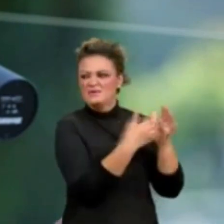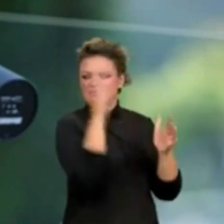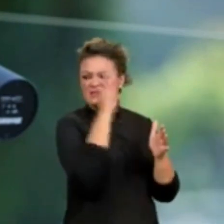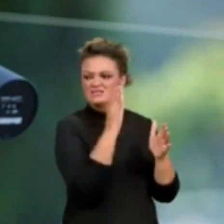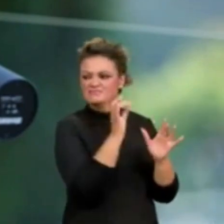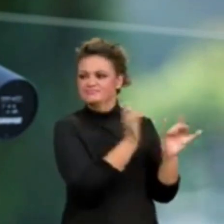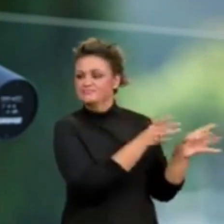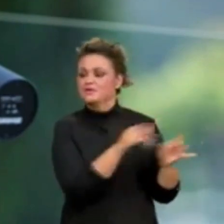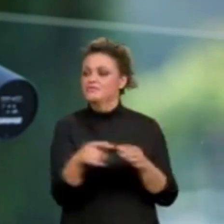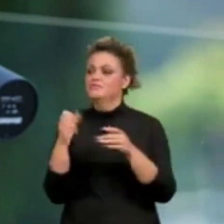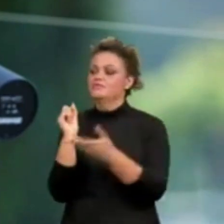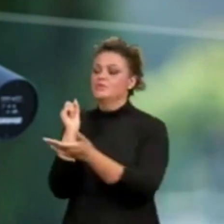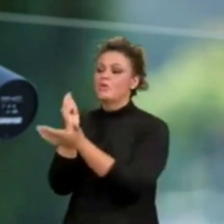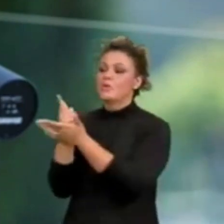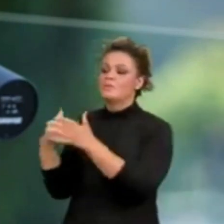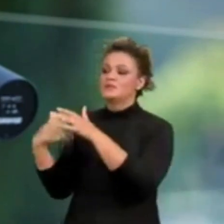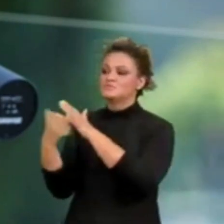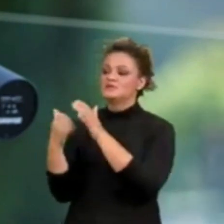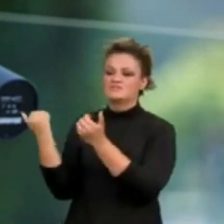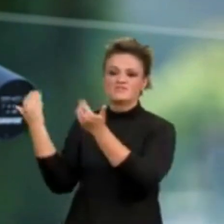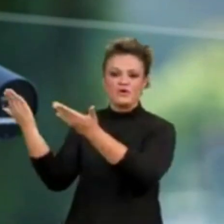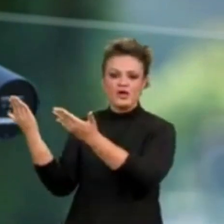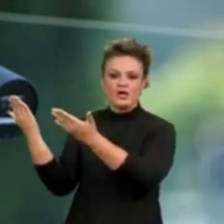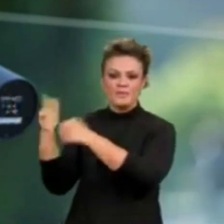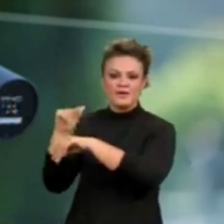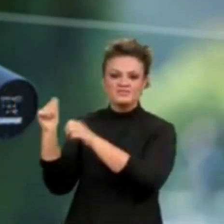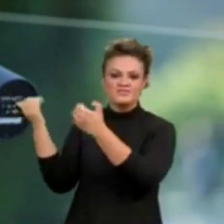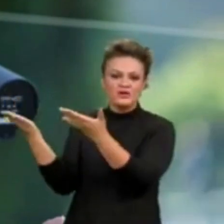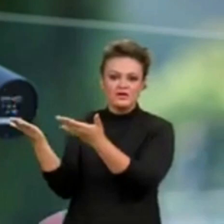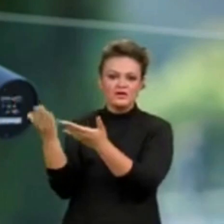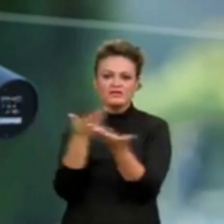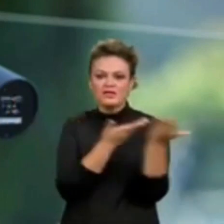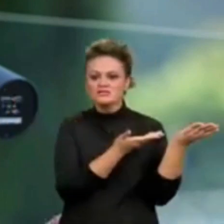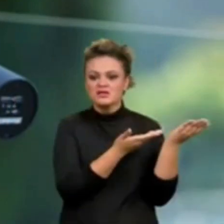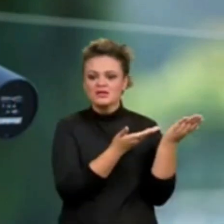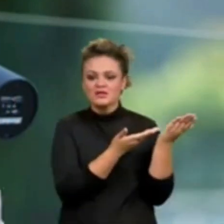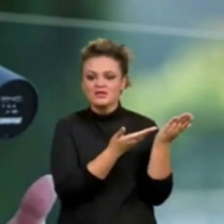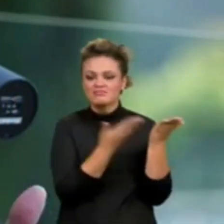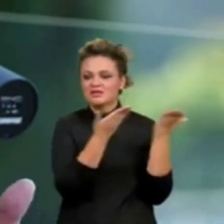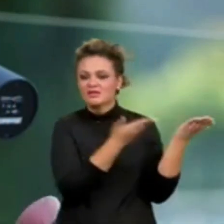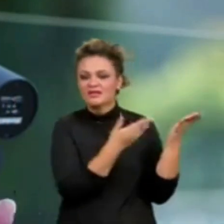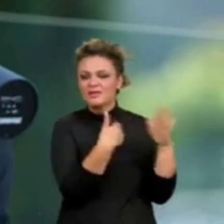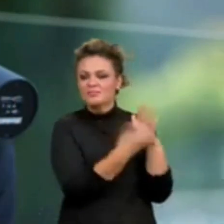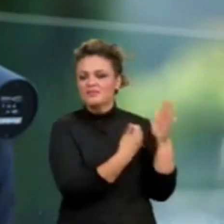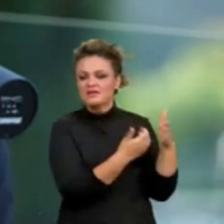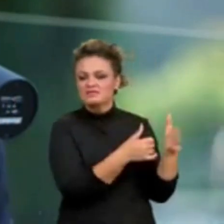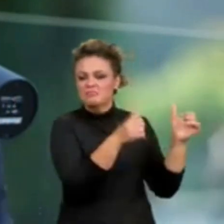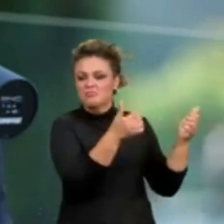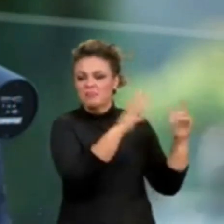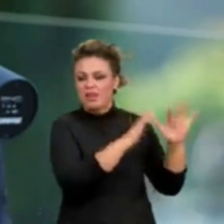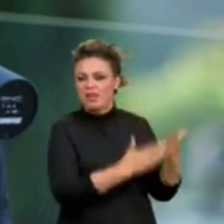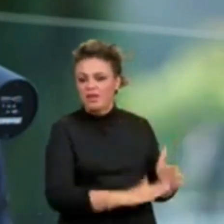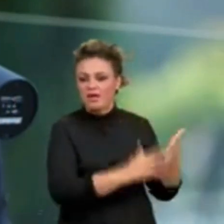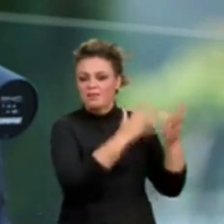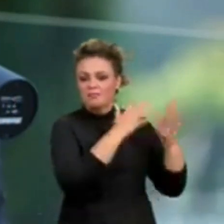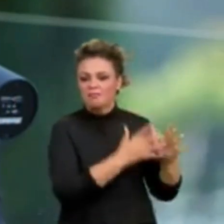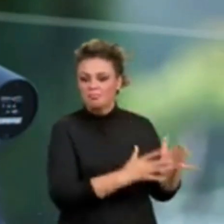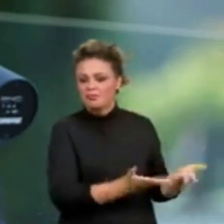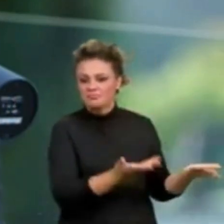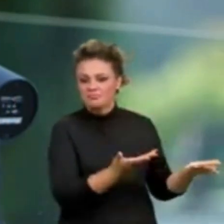estrangeiras, a gente simplesmente vai matar pequenas e médias empresas brasileiras, pequenos e médios